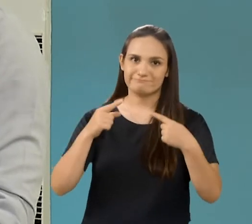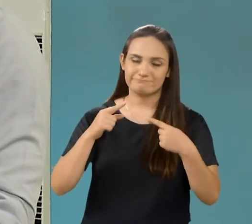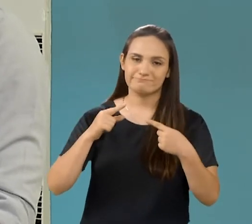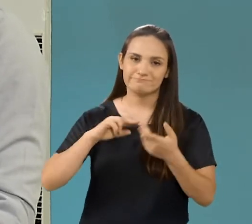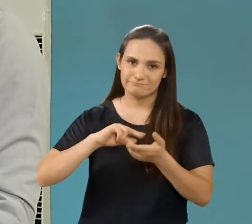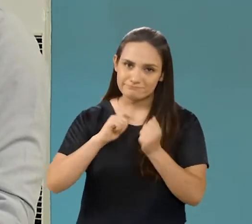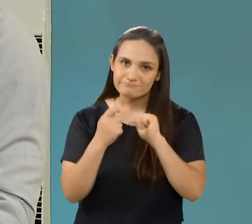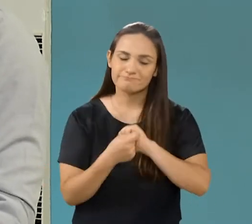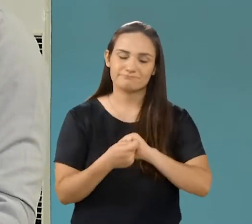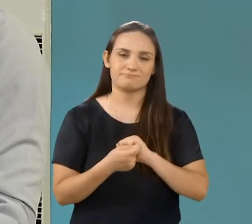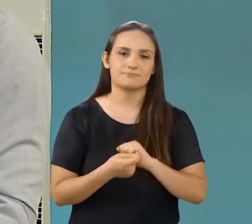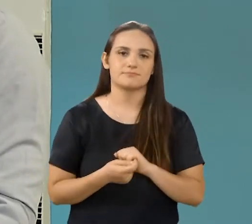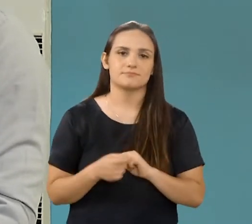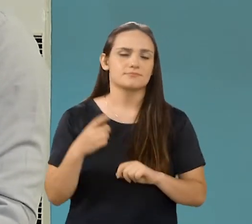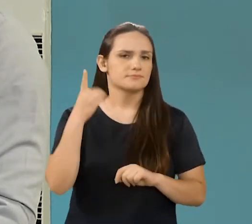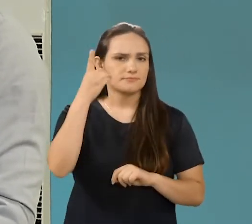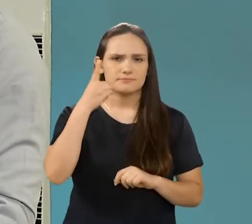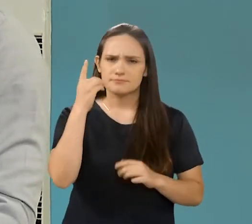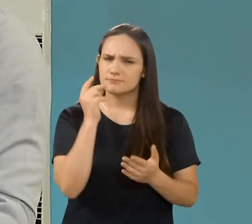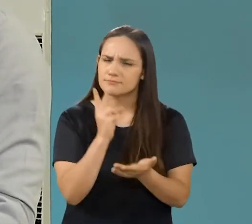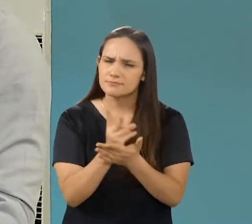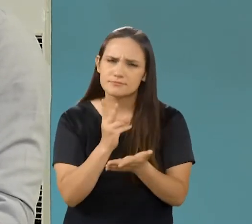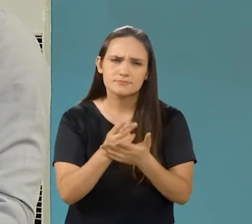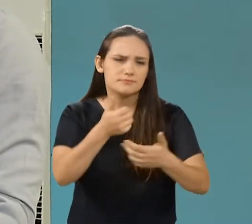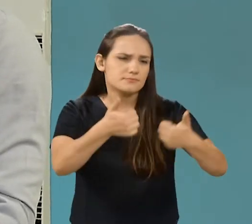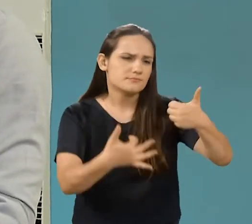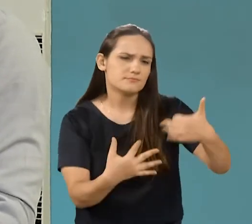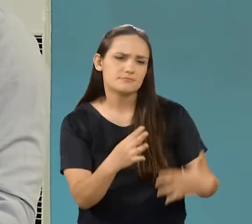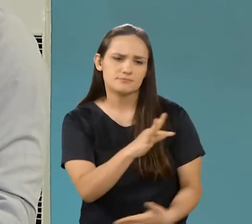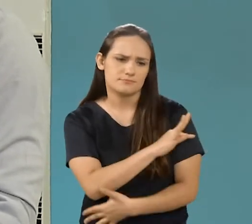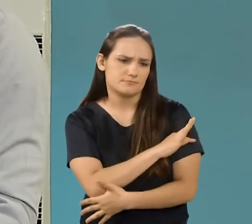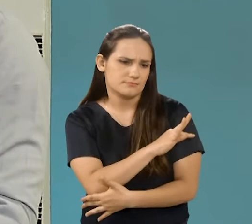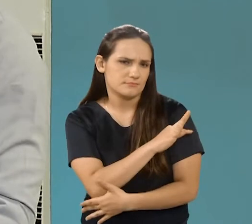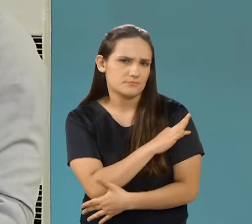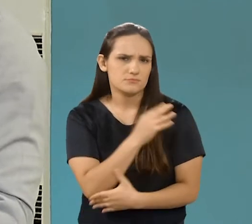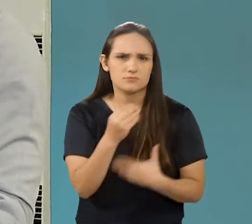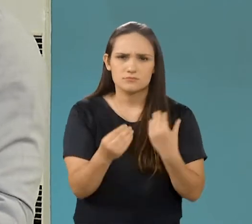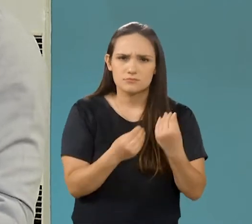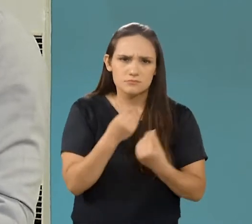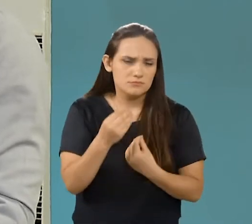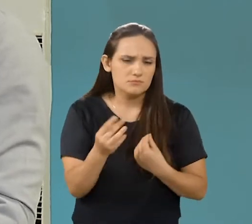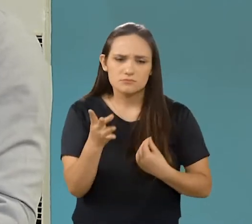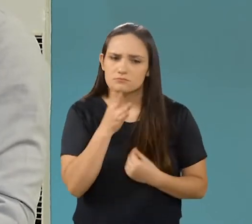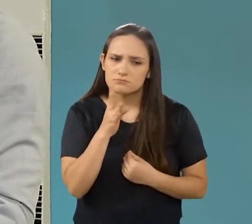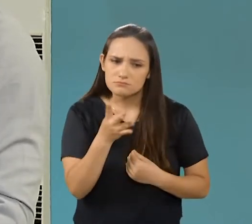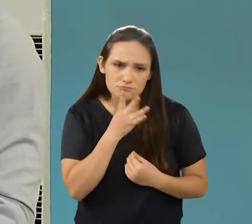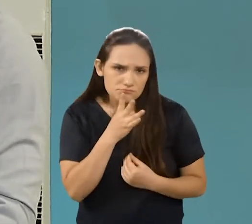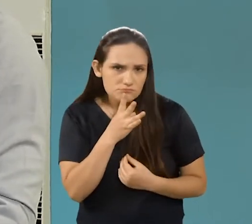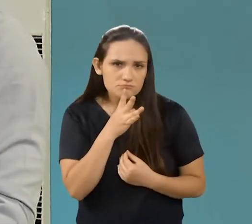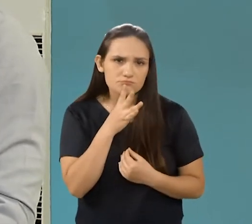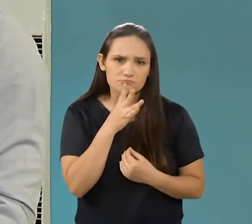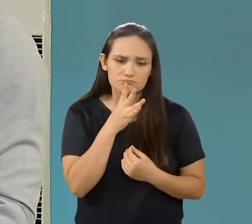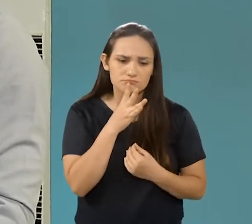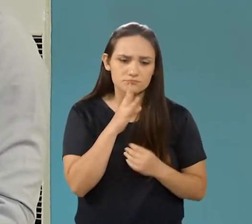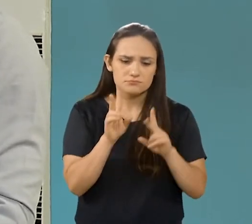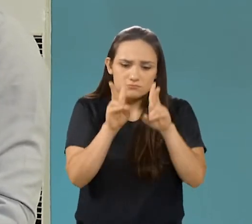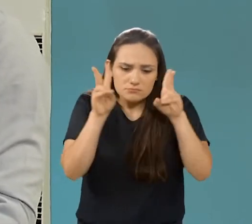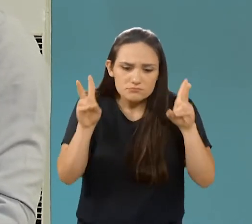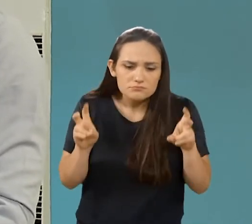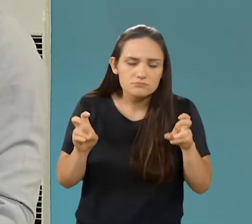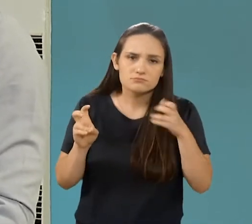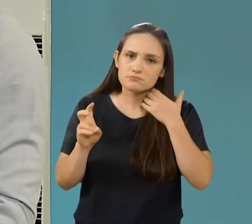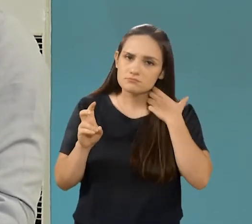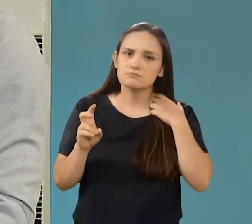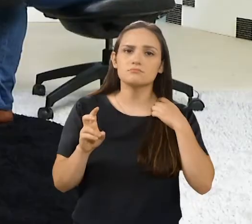buscam a justificativa técnica, o conhecimento técnico do assunto que está sendo tratado.